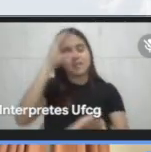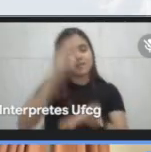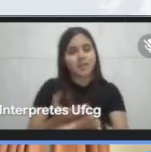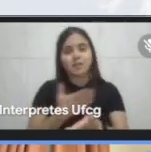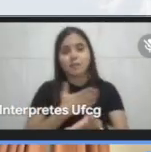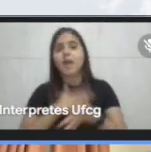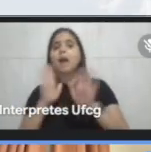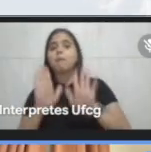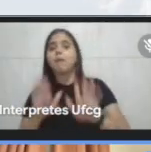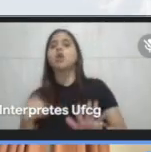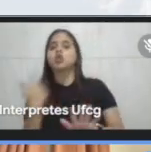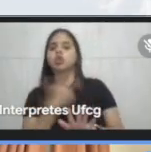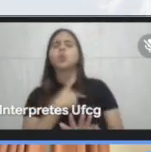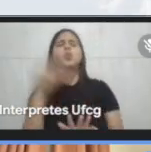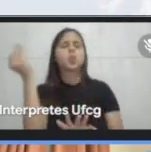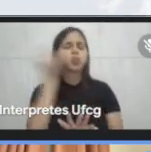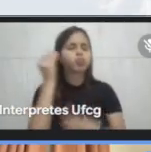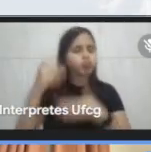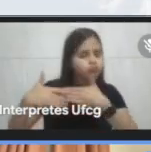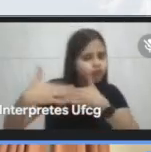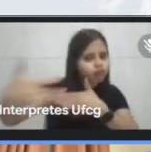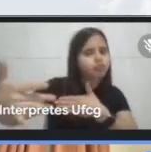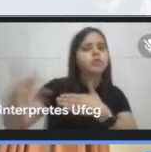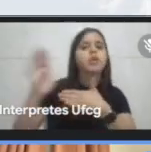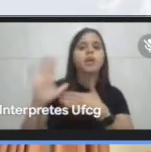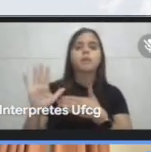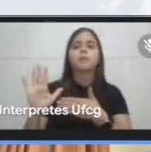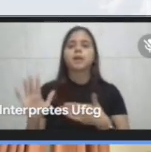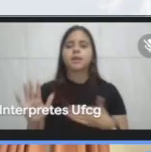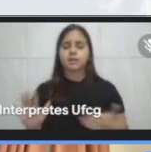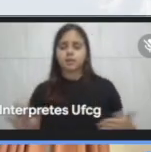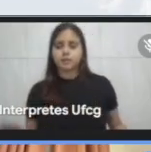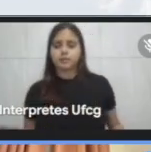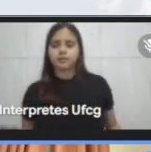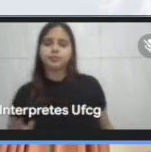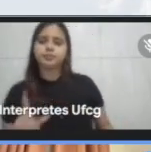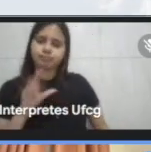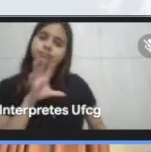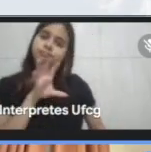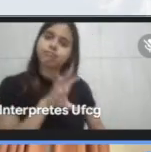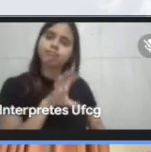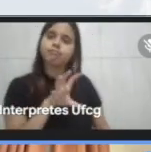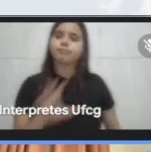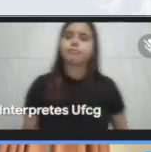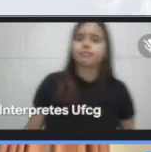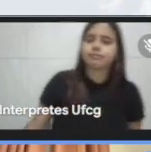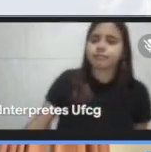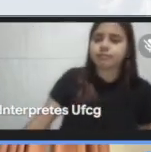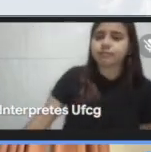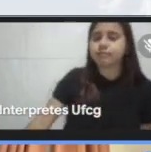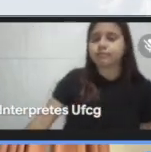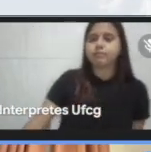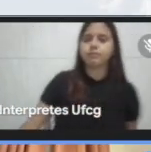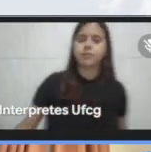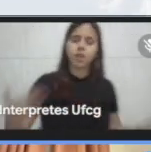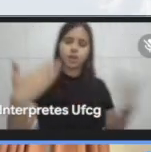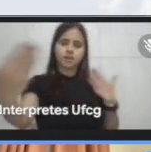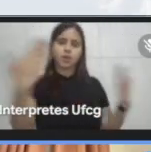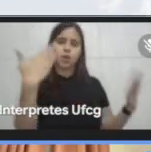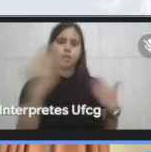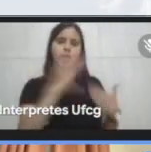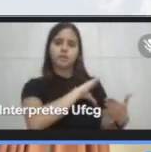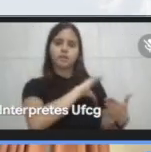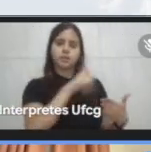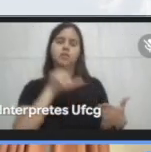um pouco à frente depois. Mas, a princípio, seria basicamente essa grande comparação entre Campina